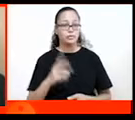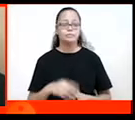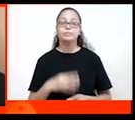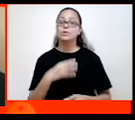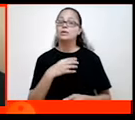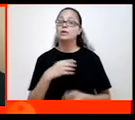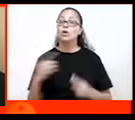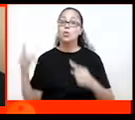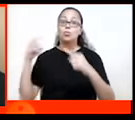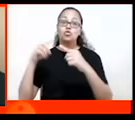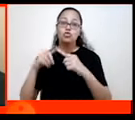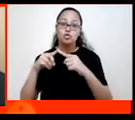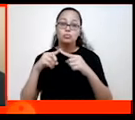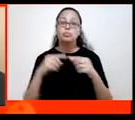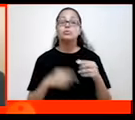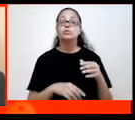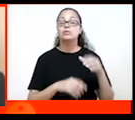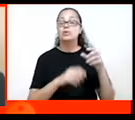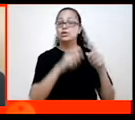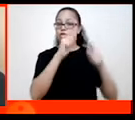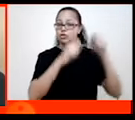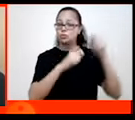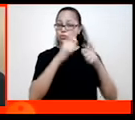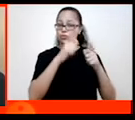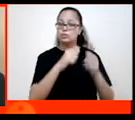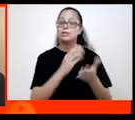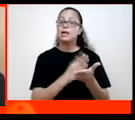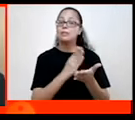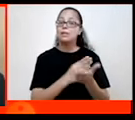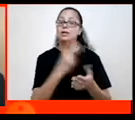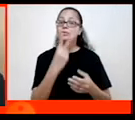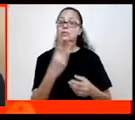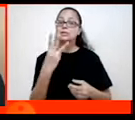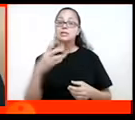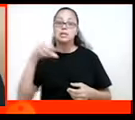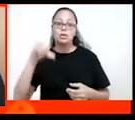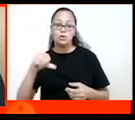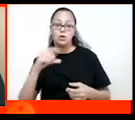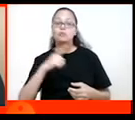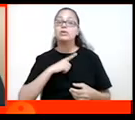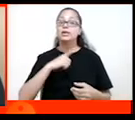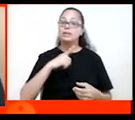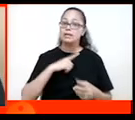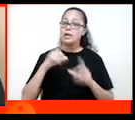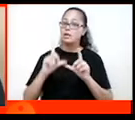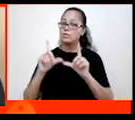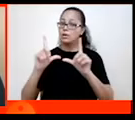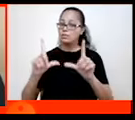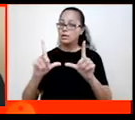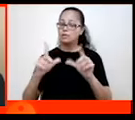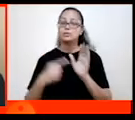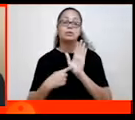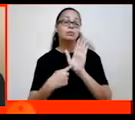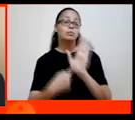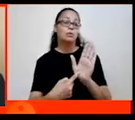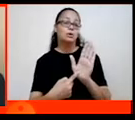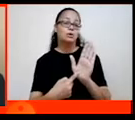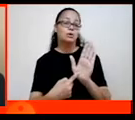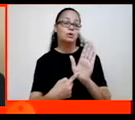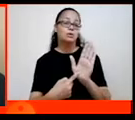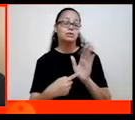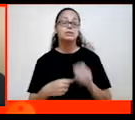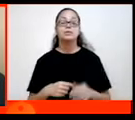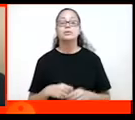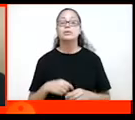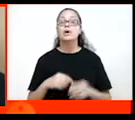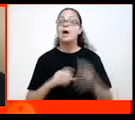Continuando, sobre os tipos de indústria, a apostila a partir da página 239, ela traz algumas imagens aí, né, que ilustram um